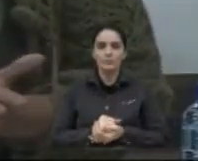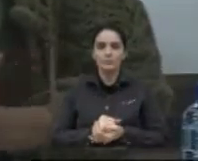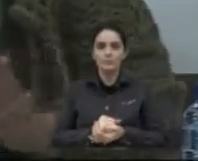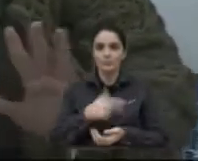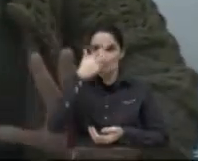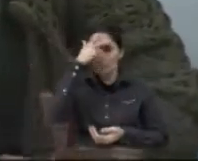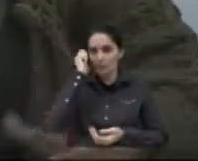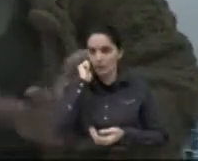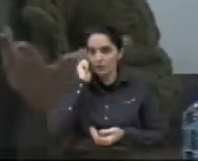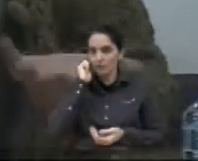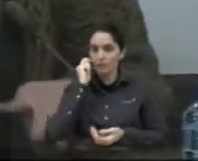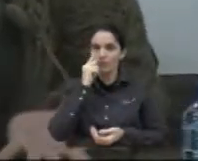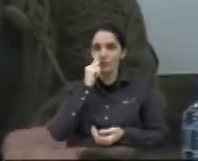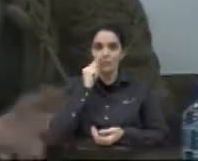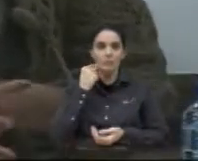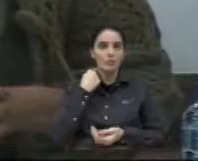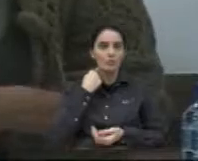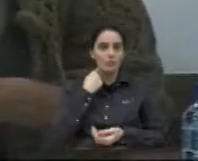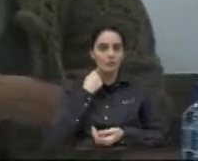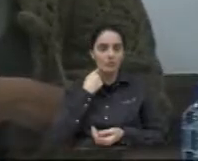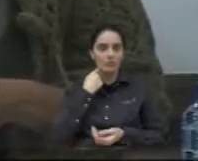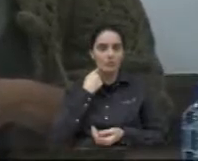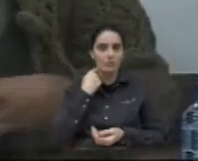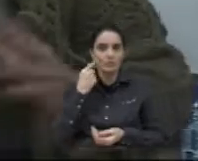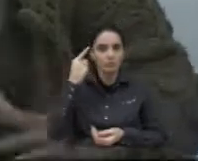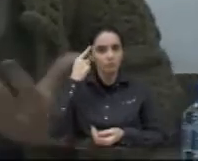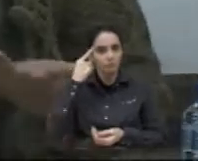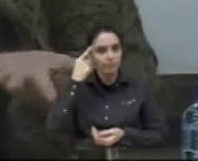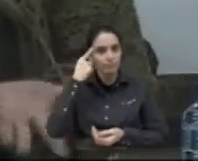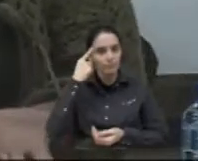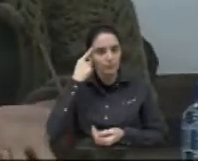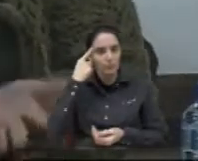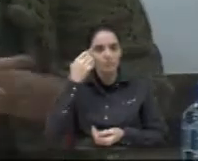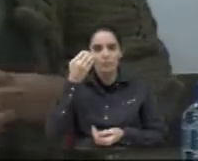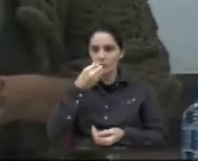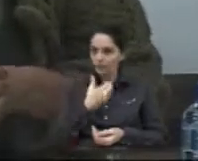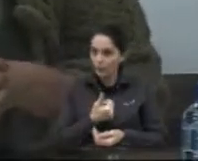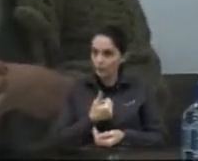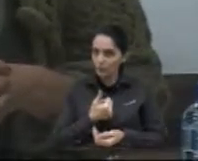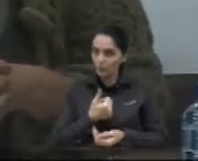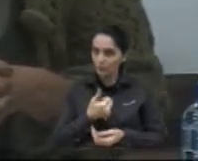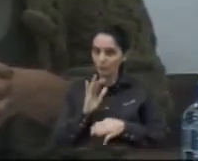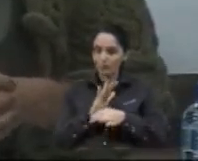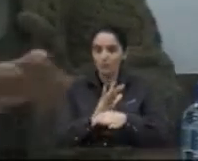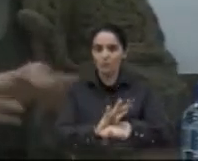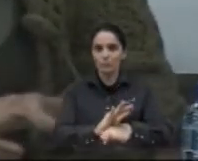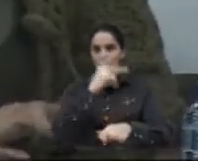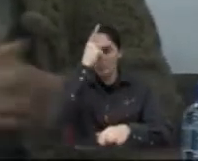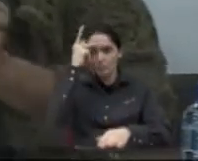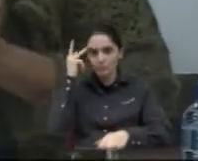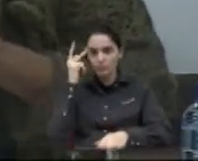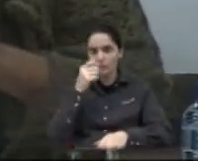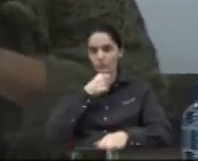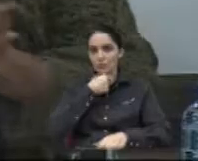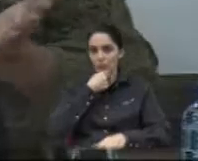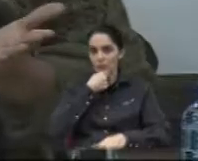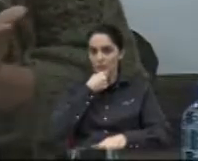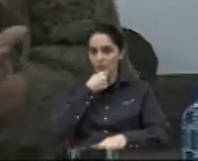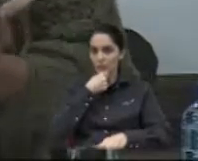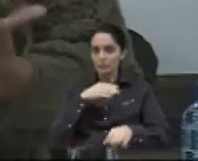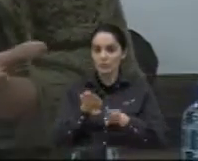que o vereador Nilton tenha pensado de uma maneira boa em atender as pessoas idosas e também